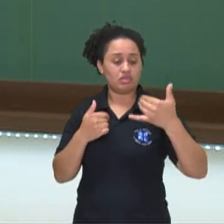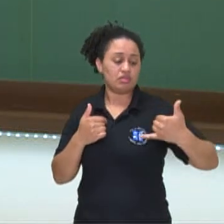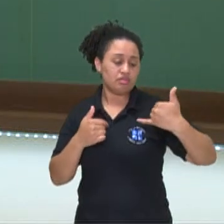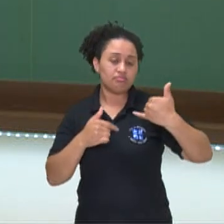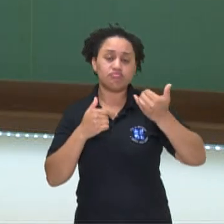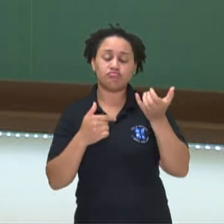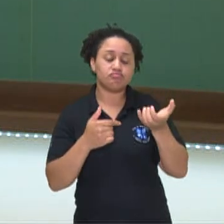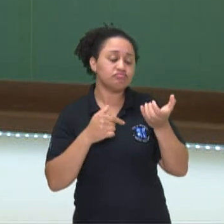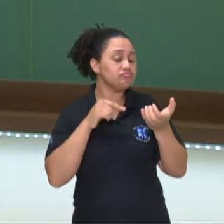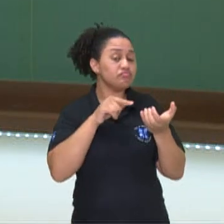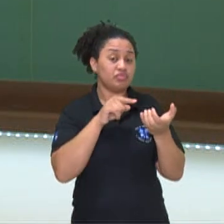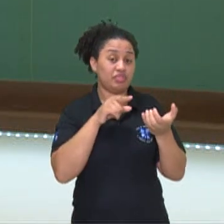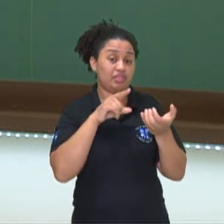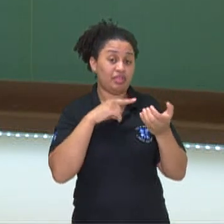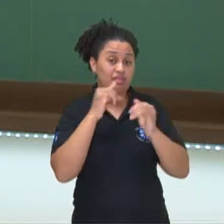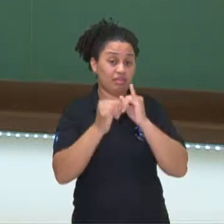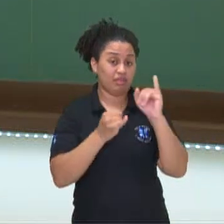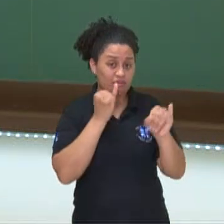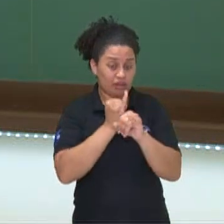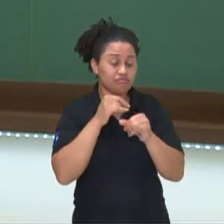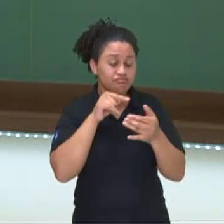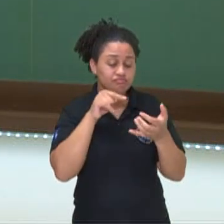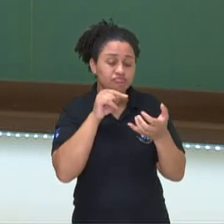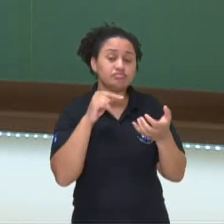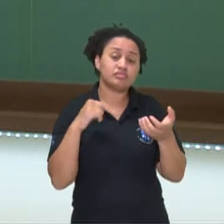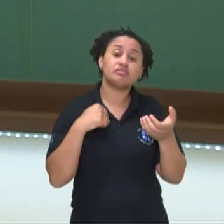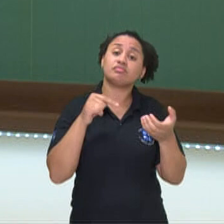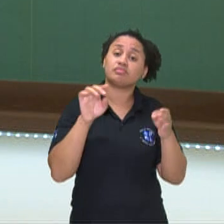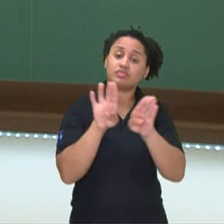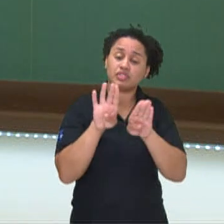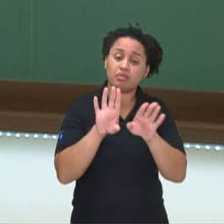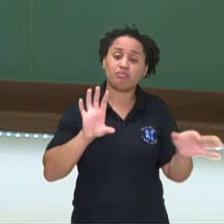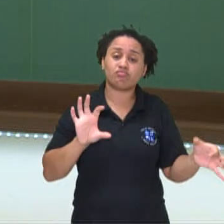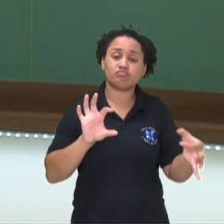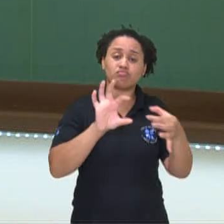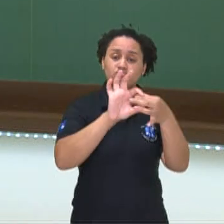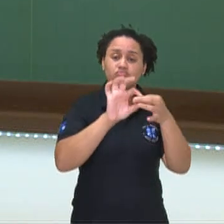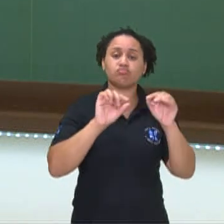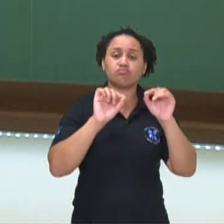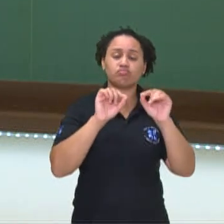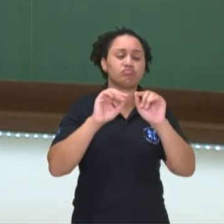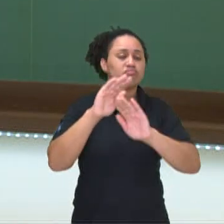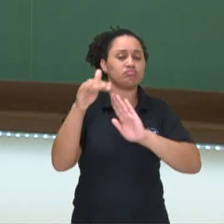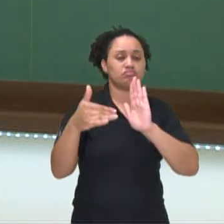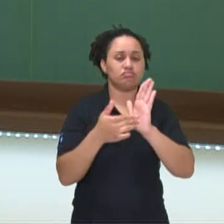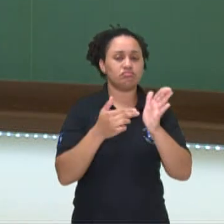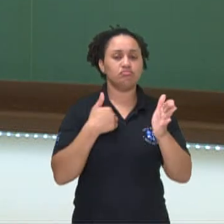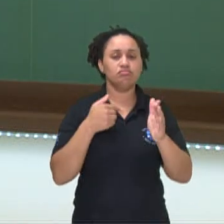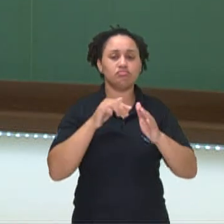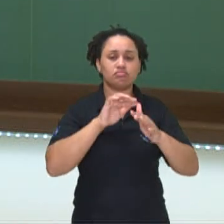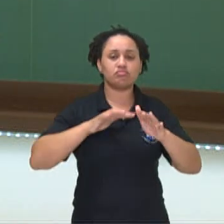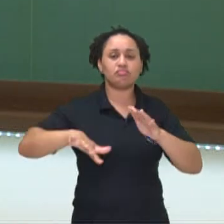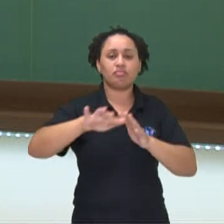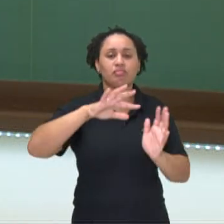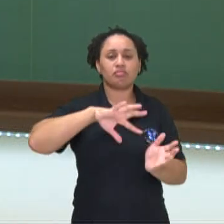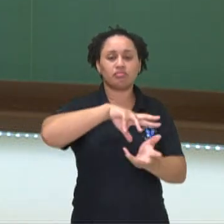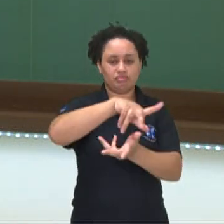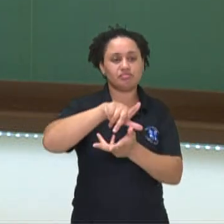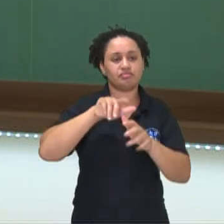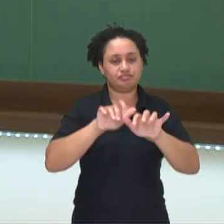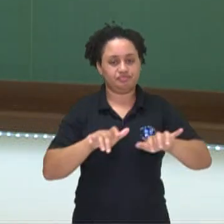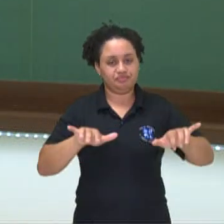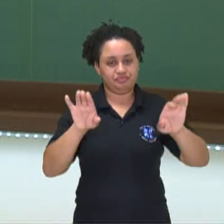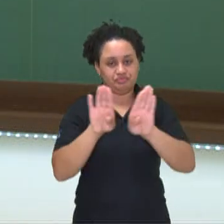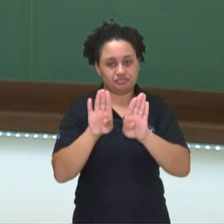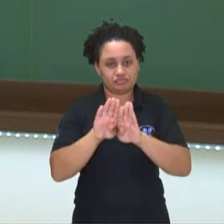sua mão e você está conectado a uma rede de internet, você também está conectado a toda essa rede mundial de